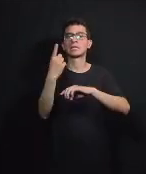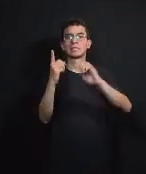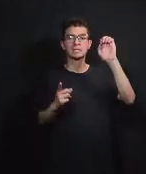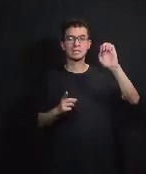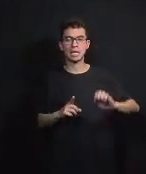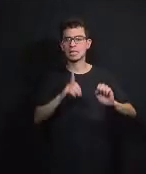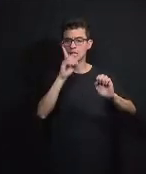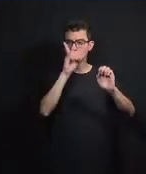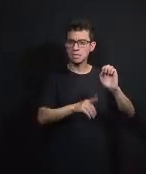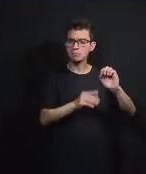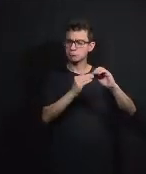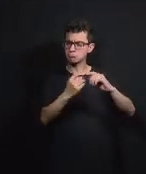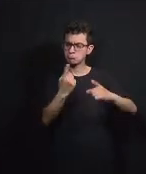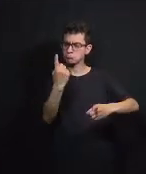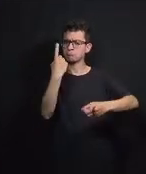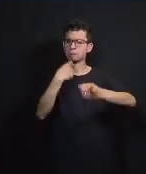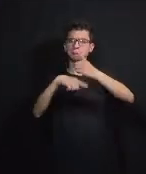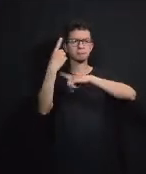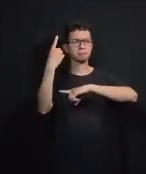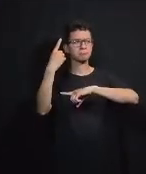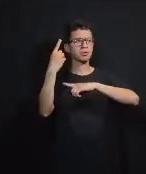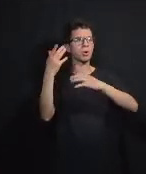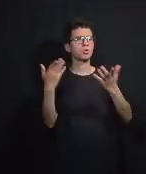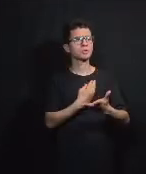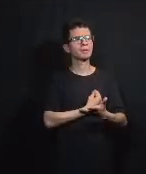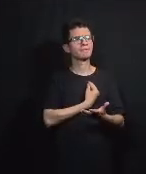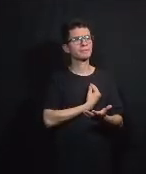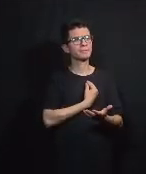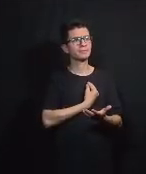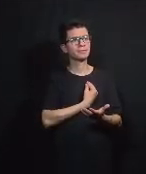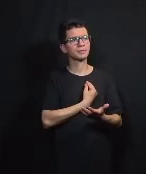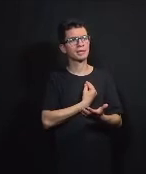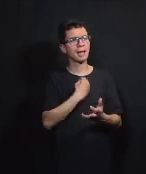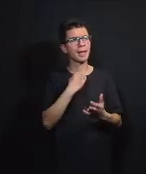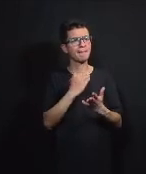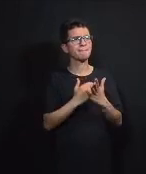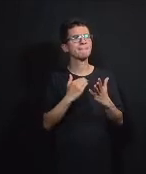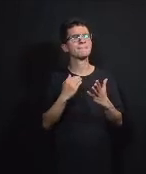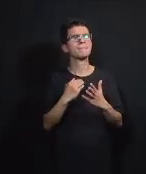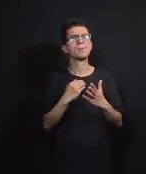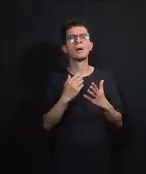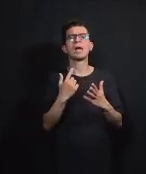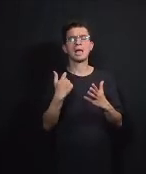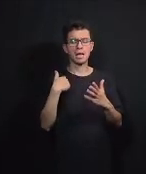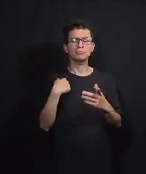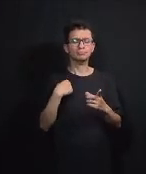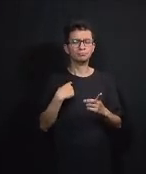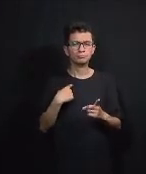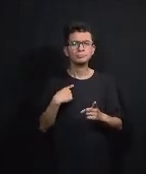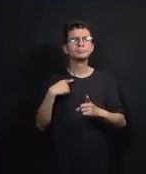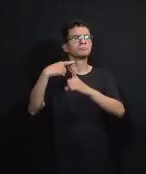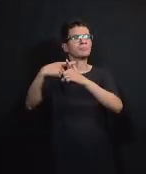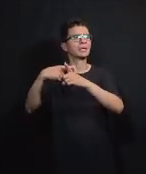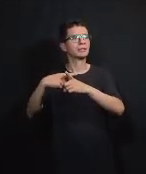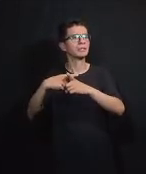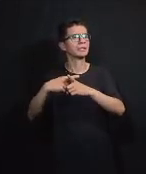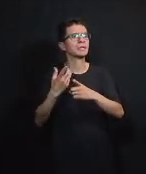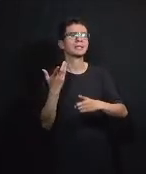um curto espaço de tempo? E eu acrescento, aí esse é um ponto que eu acrescento à pergunta que